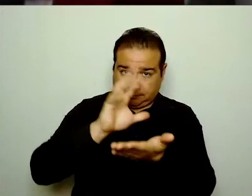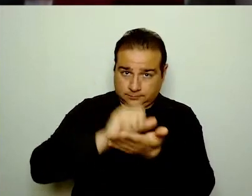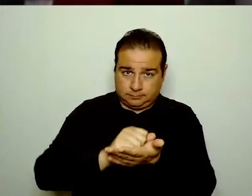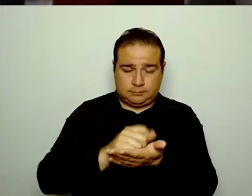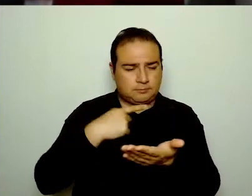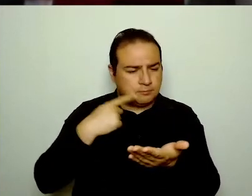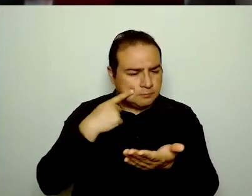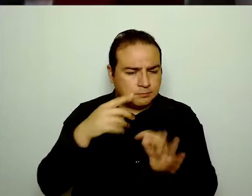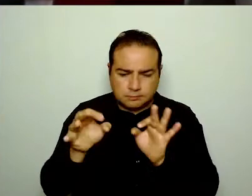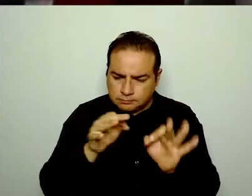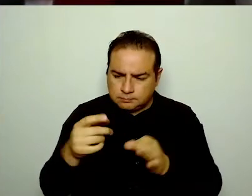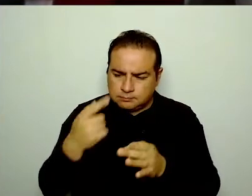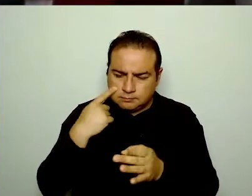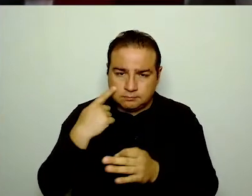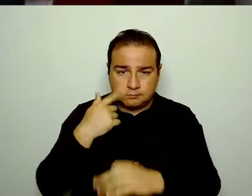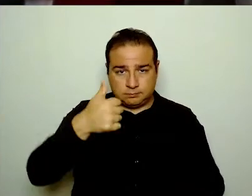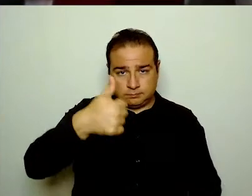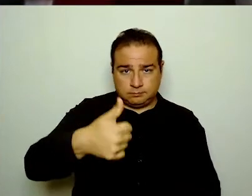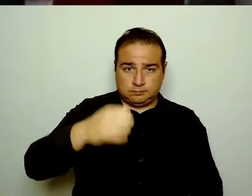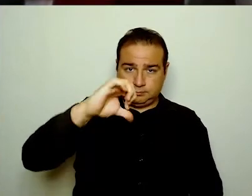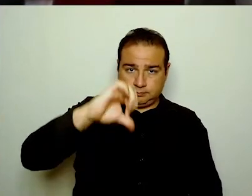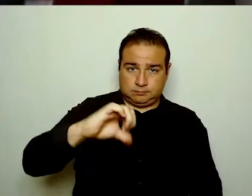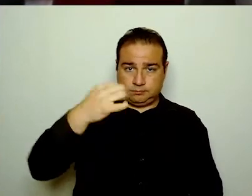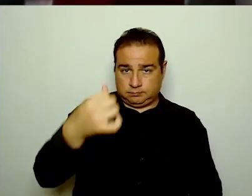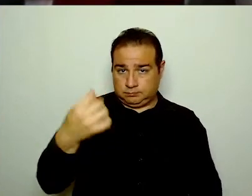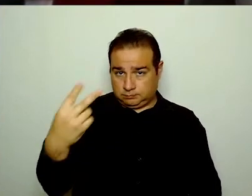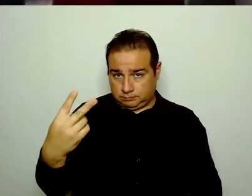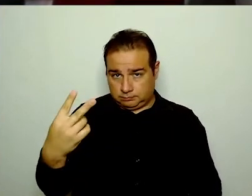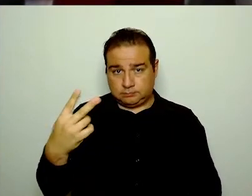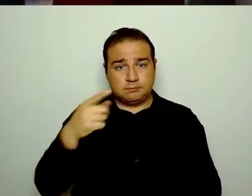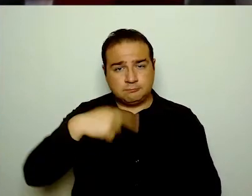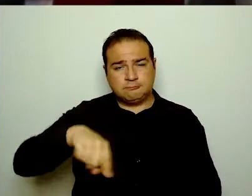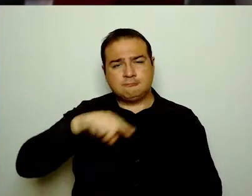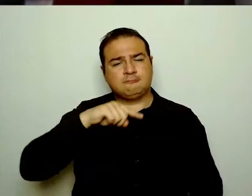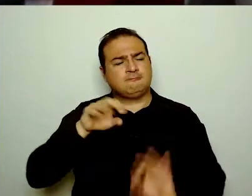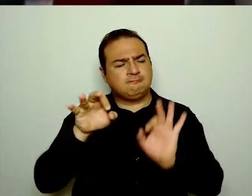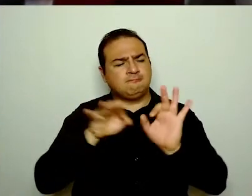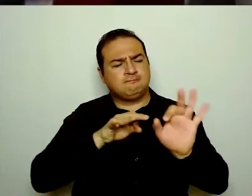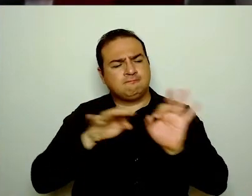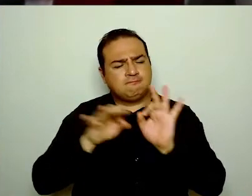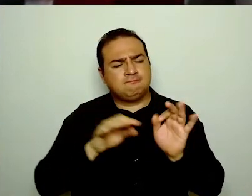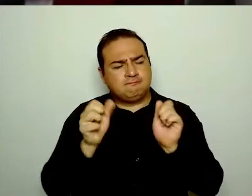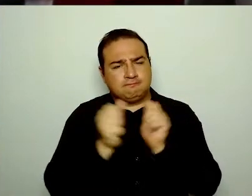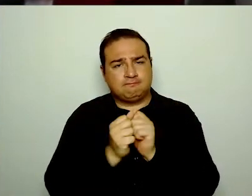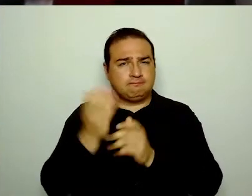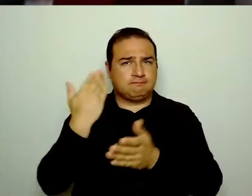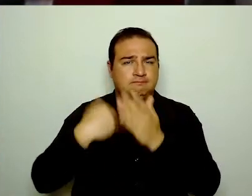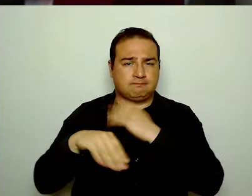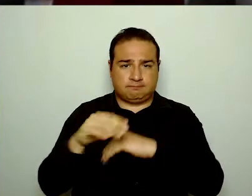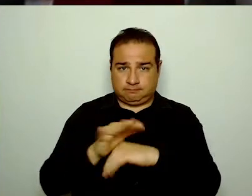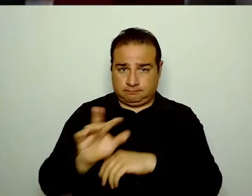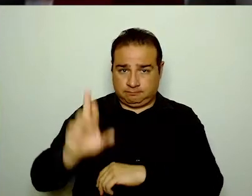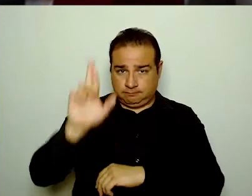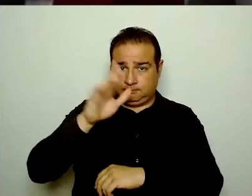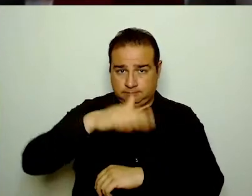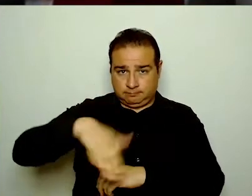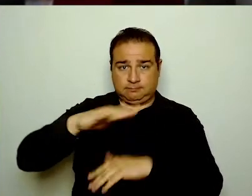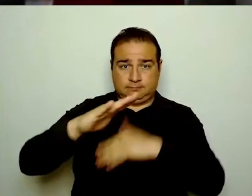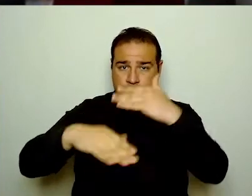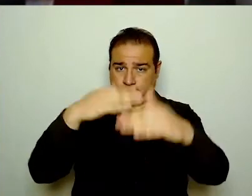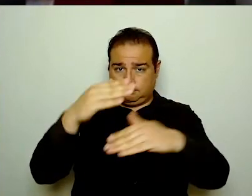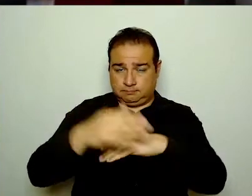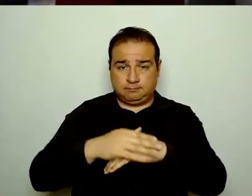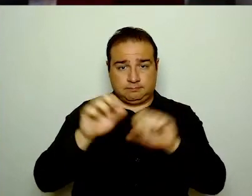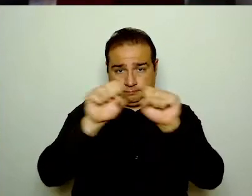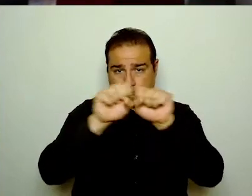esse cadastro em mãos, foi possível, em 1992, nós desenvolvermos, à época eu era chefe